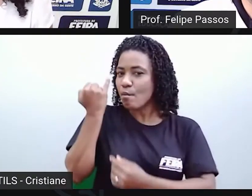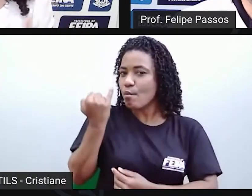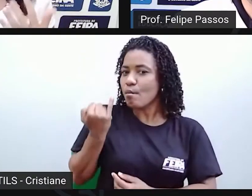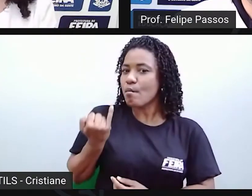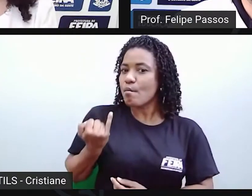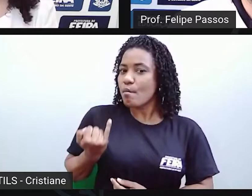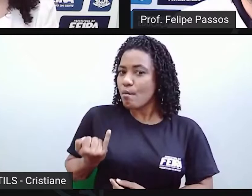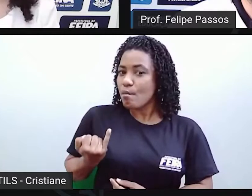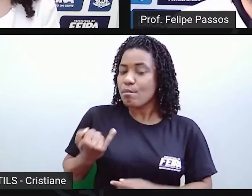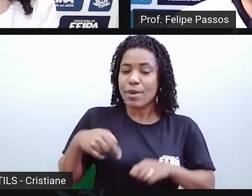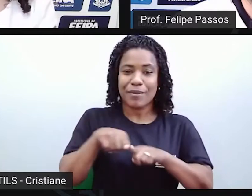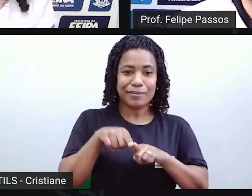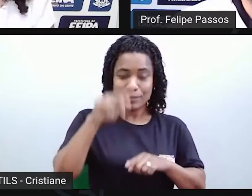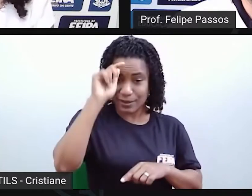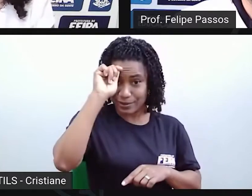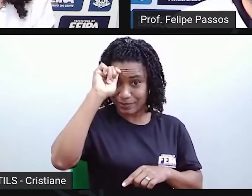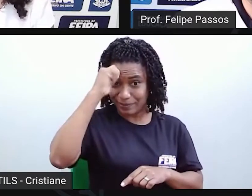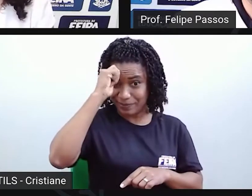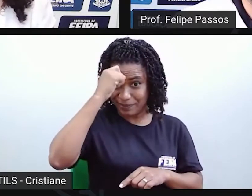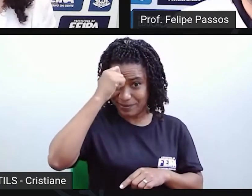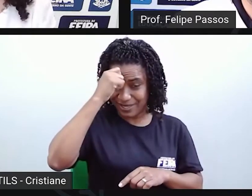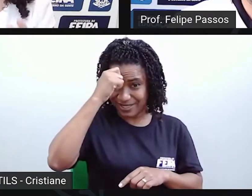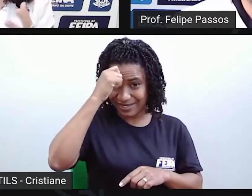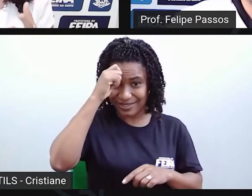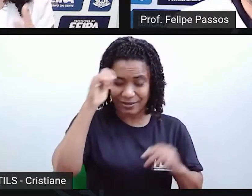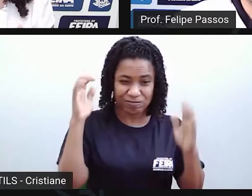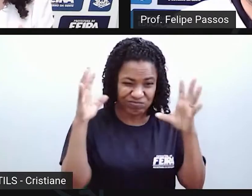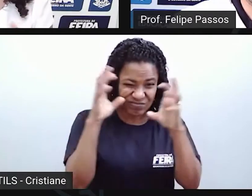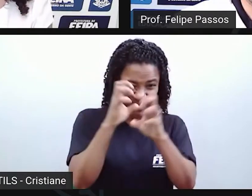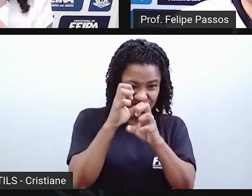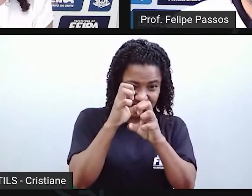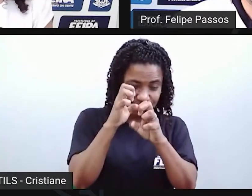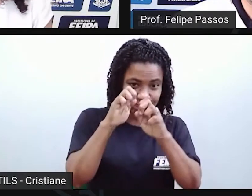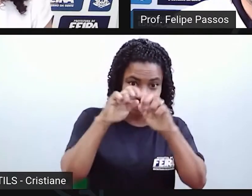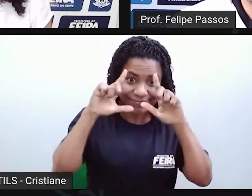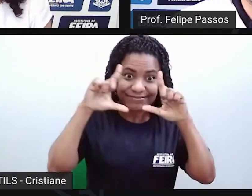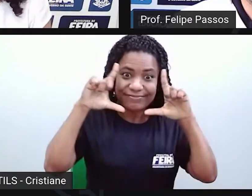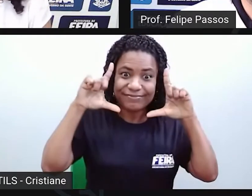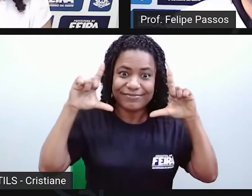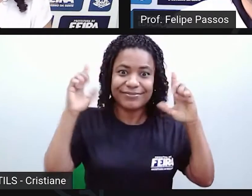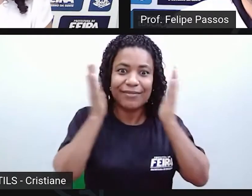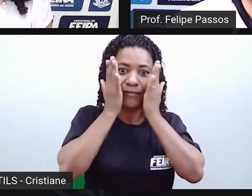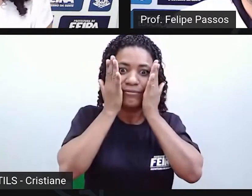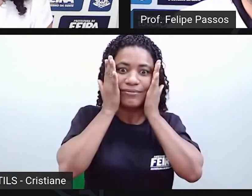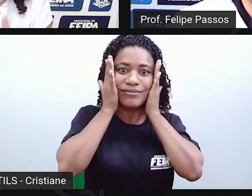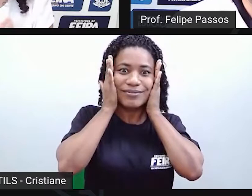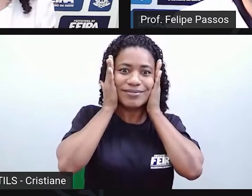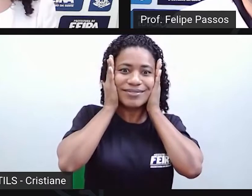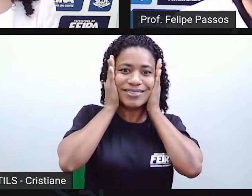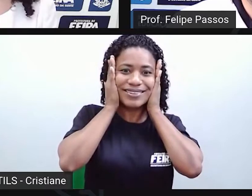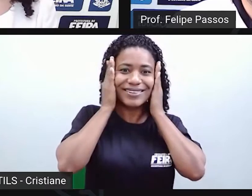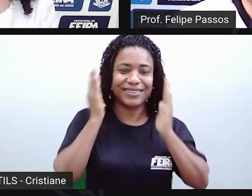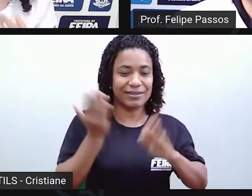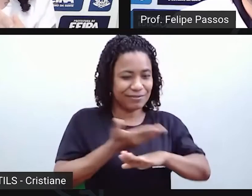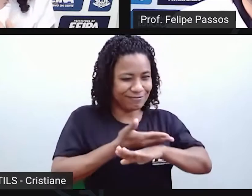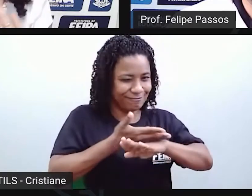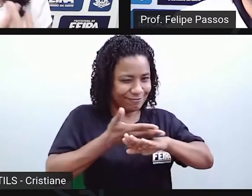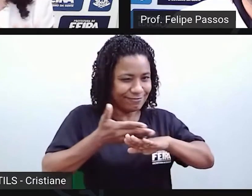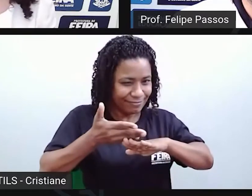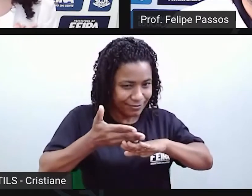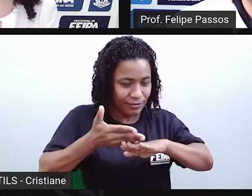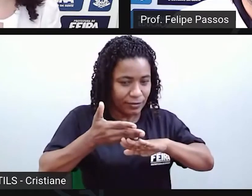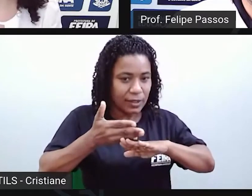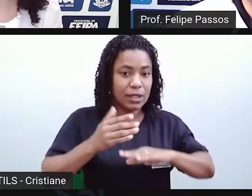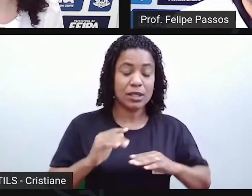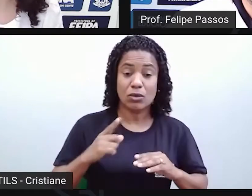E em pessoas negras, eventualmente, alguns filtros acabam tornando a pele mais clara. Então, os filtros, enquanto